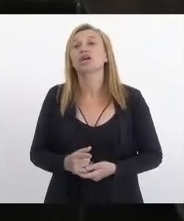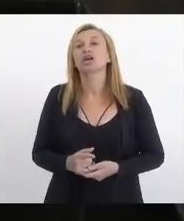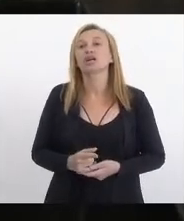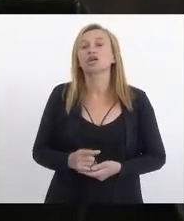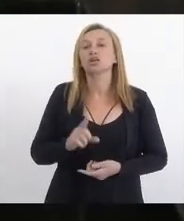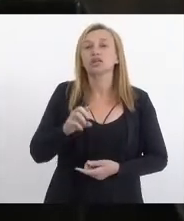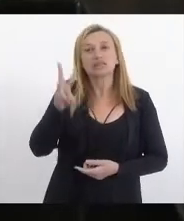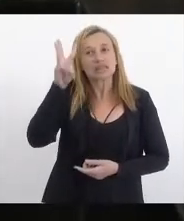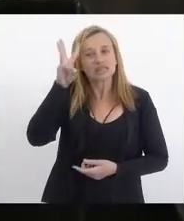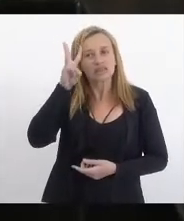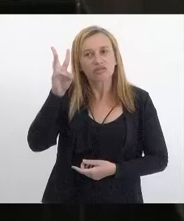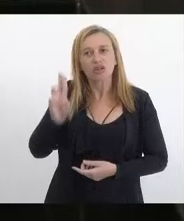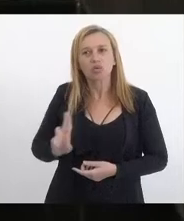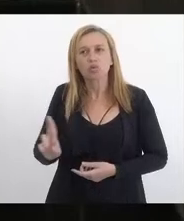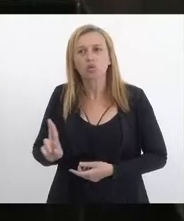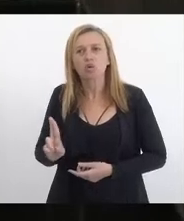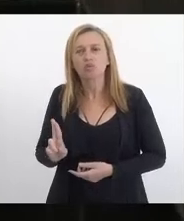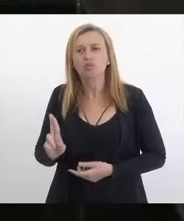na terça-feira